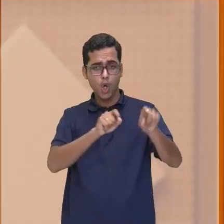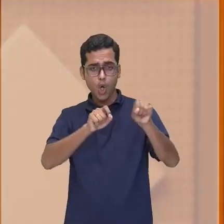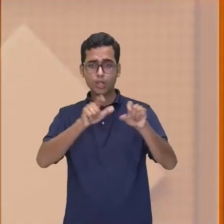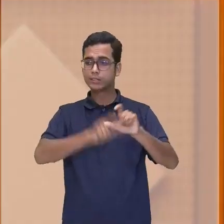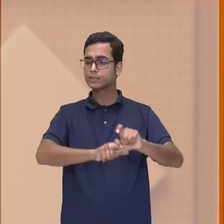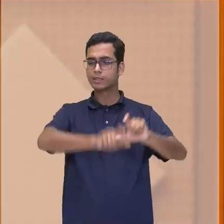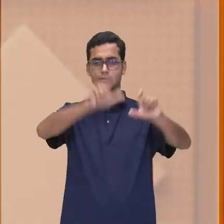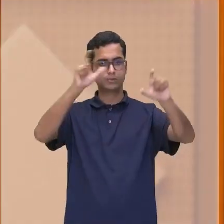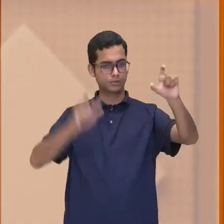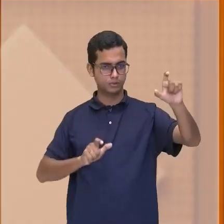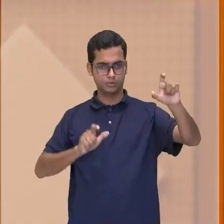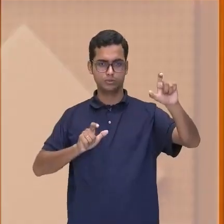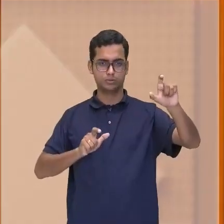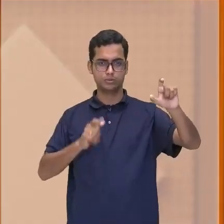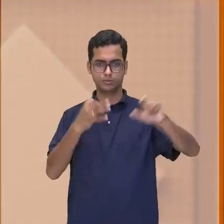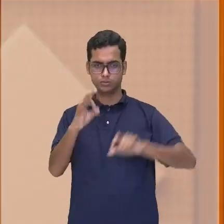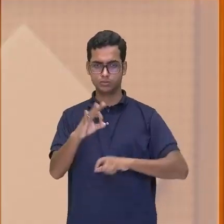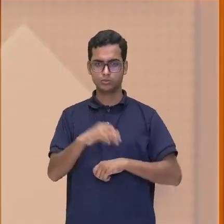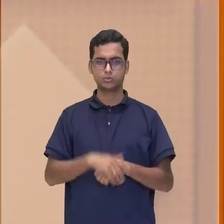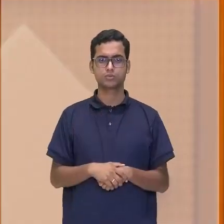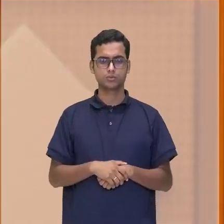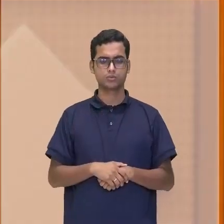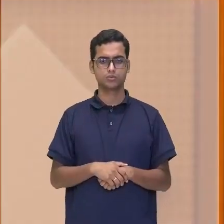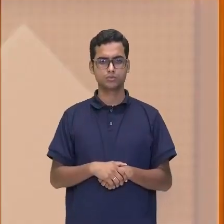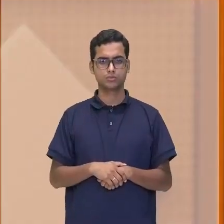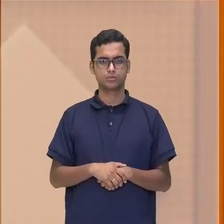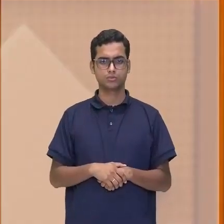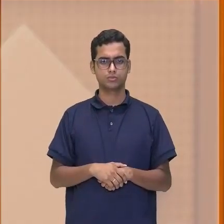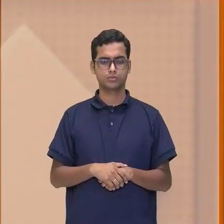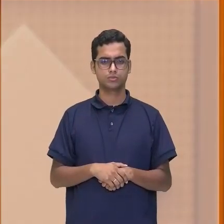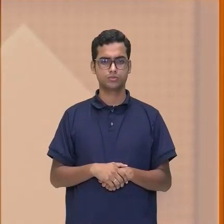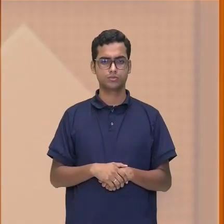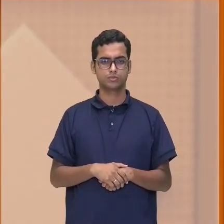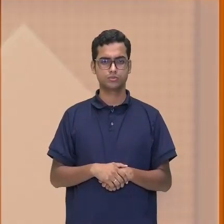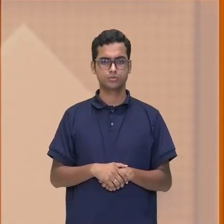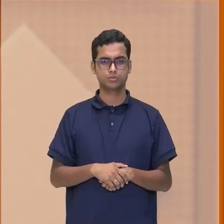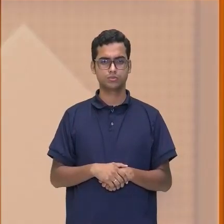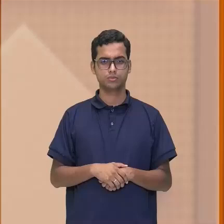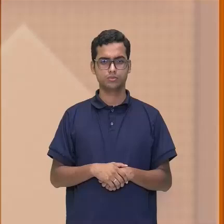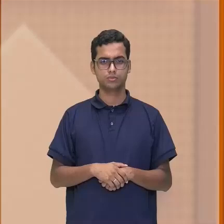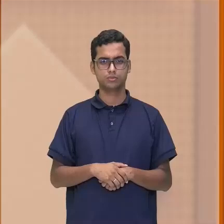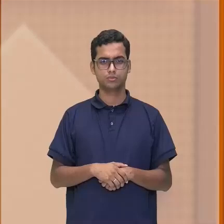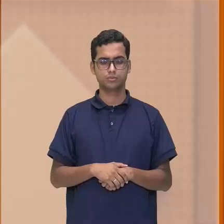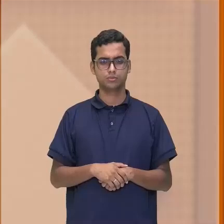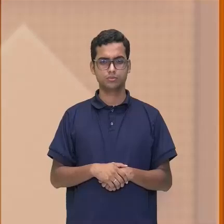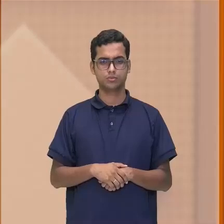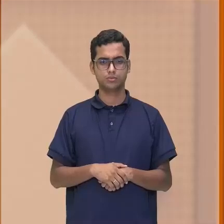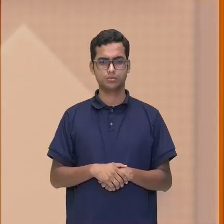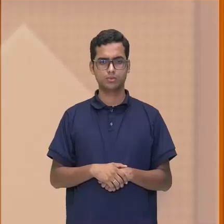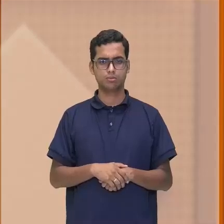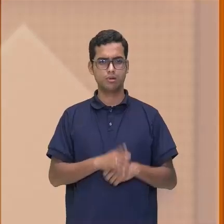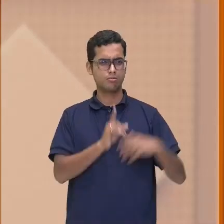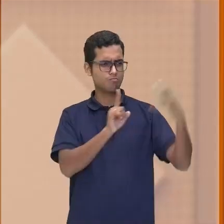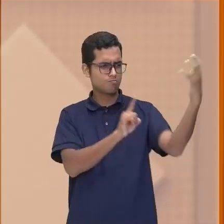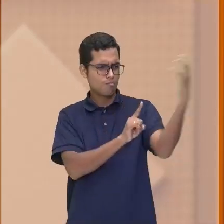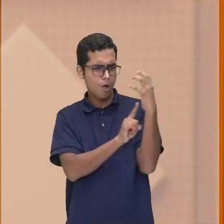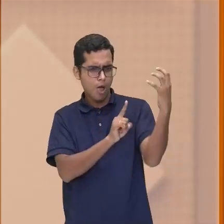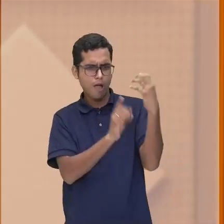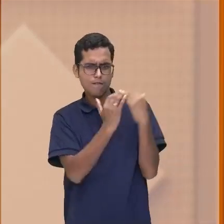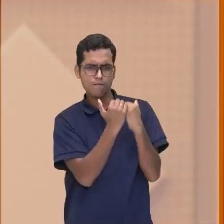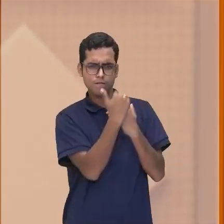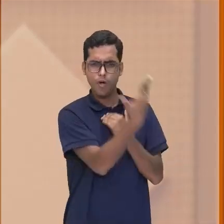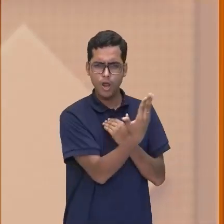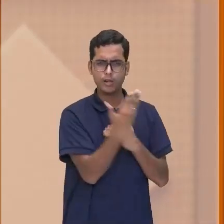decisões e não levar essas decisões, não ser influenciado por ideias internas